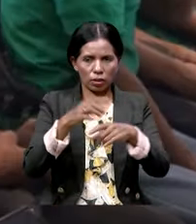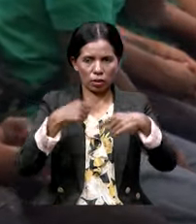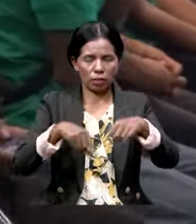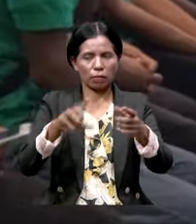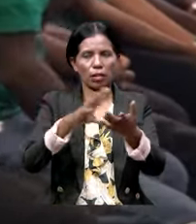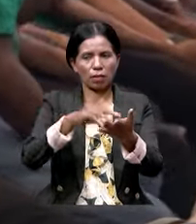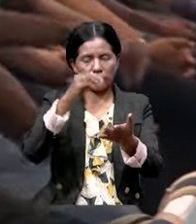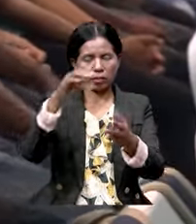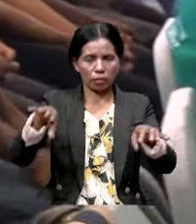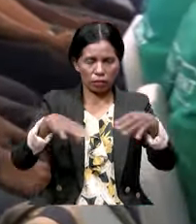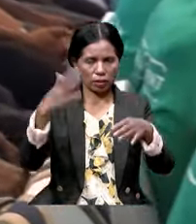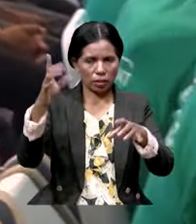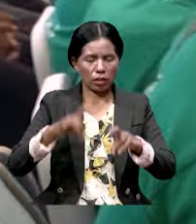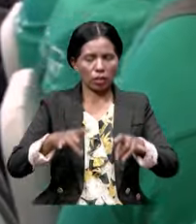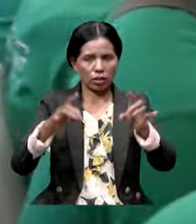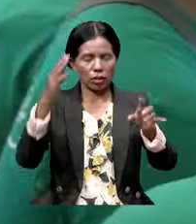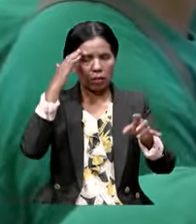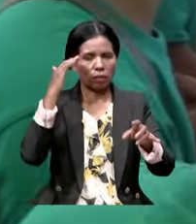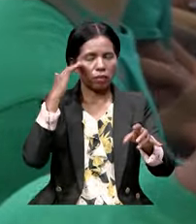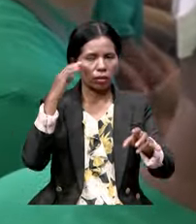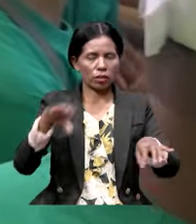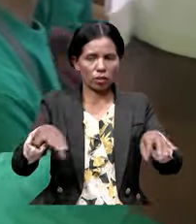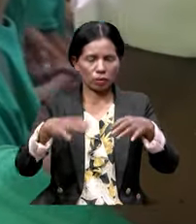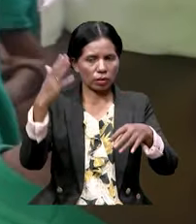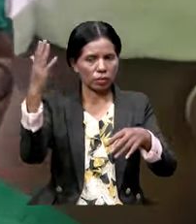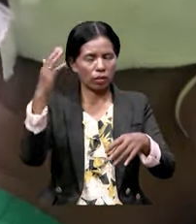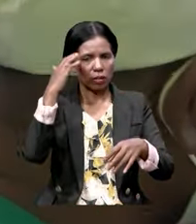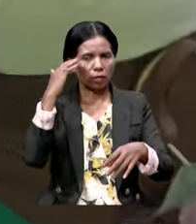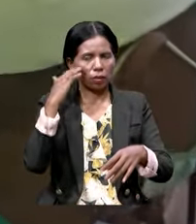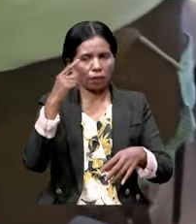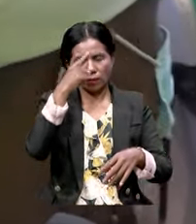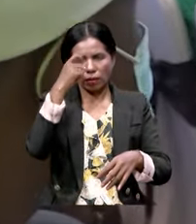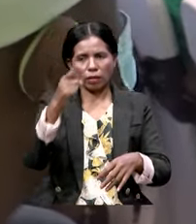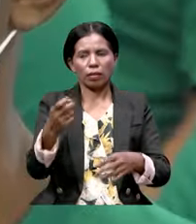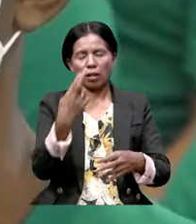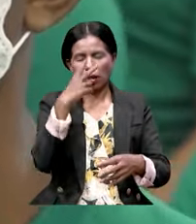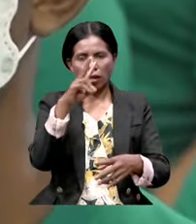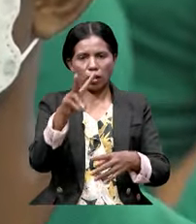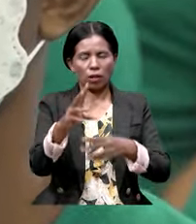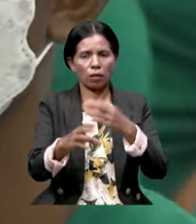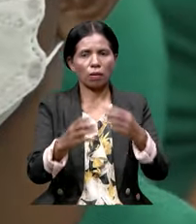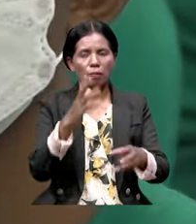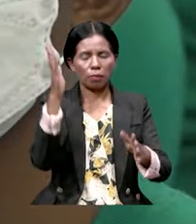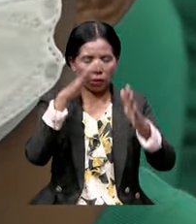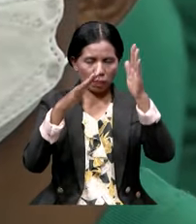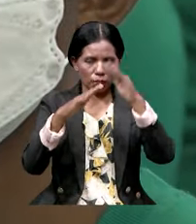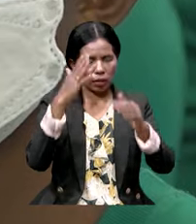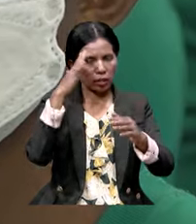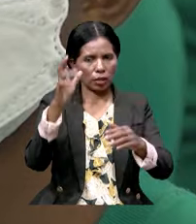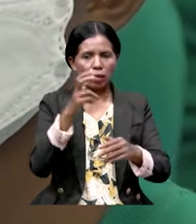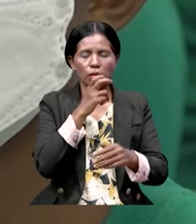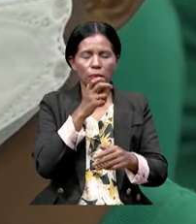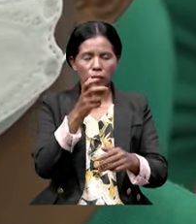e Austrália, no lian Coreia, a tuba serviço e a Coreia. Também a tu resolve problema la domina lian oficial,